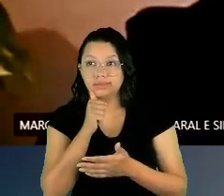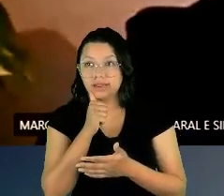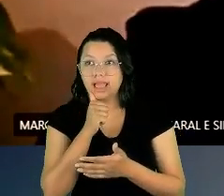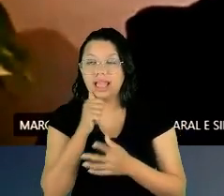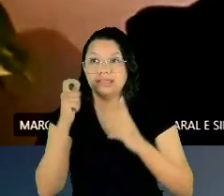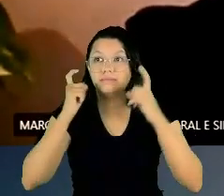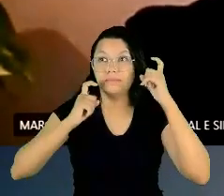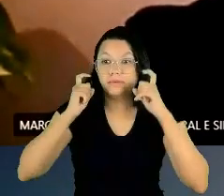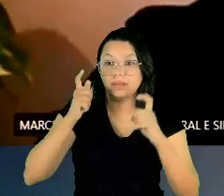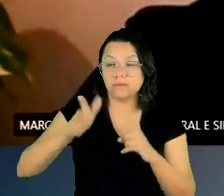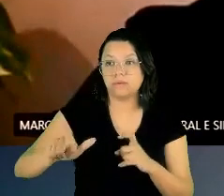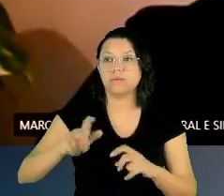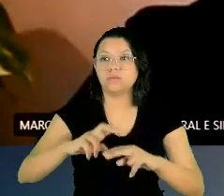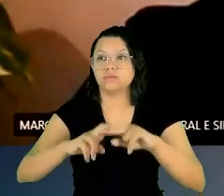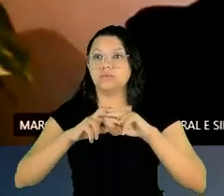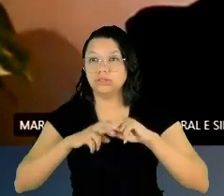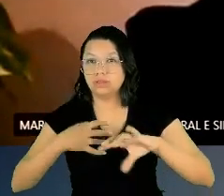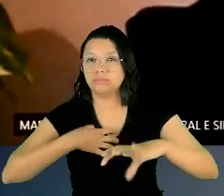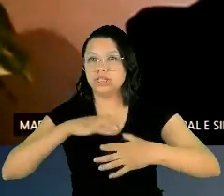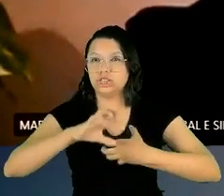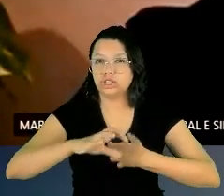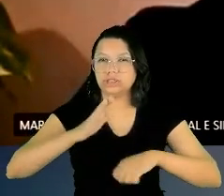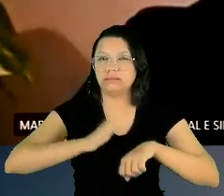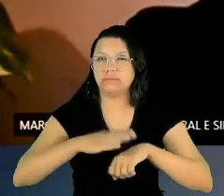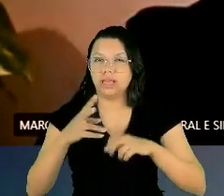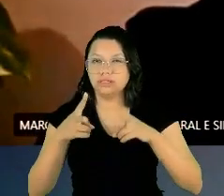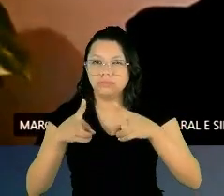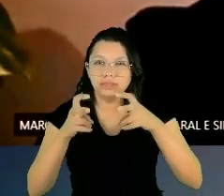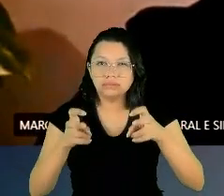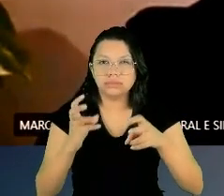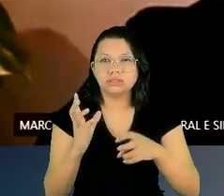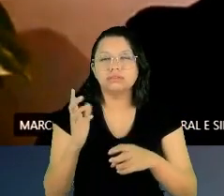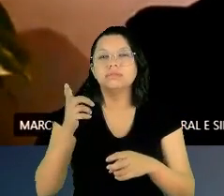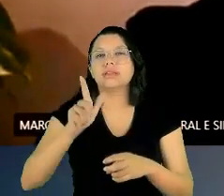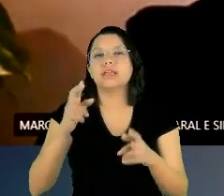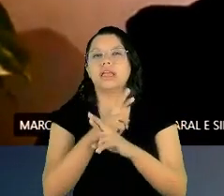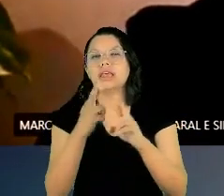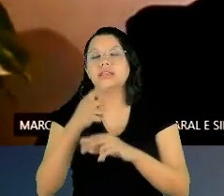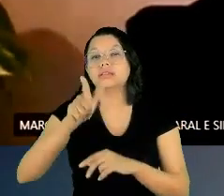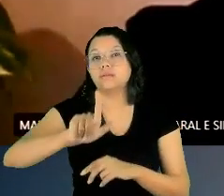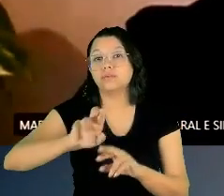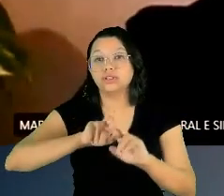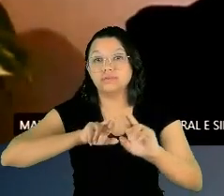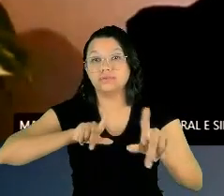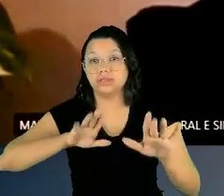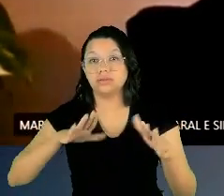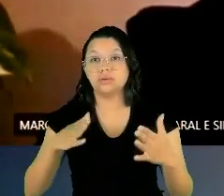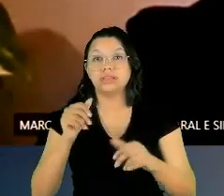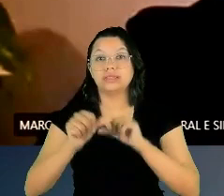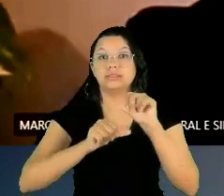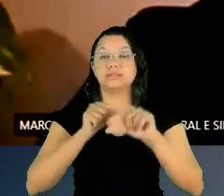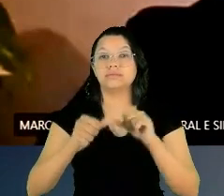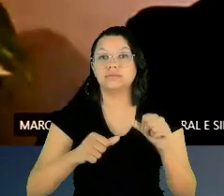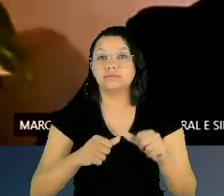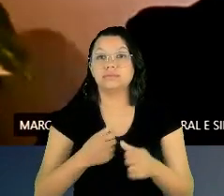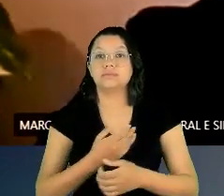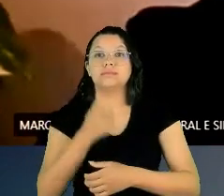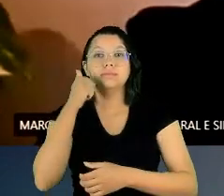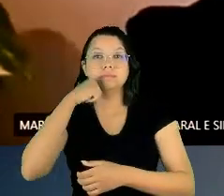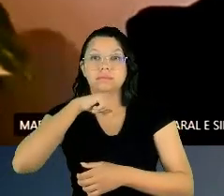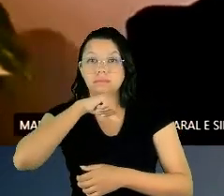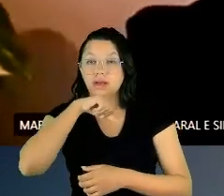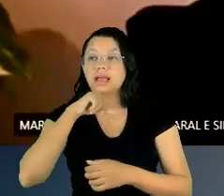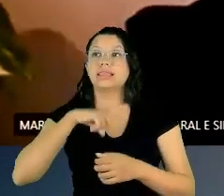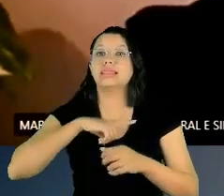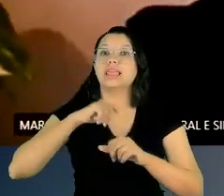para empatia, por se preocupar com o outro, e por isso a sua tomada de decisão de consideração ao outro é diferente. Quando ela vira mãe,